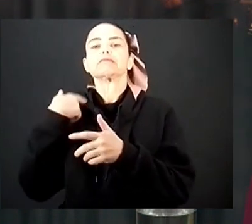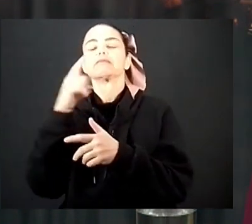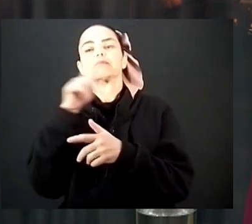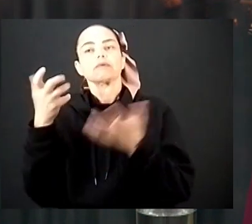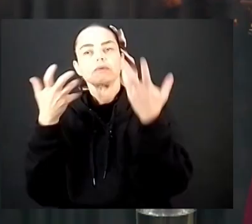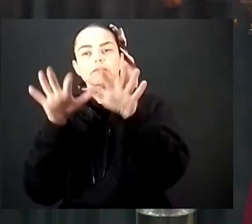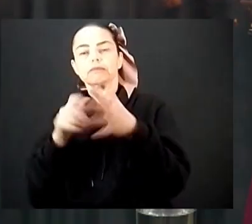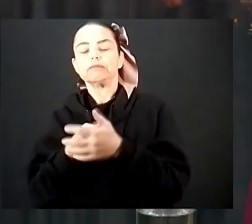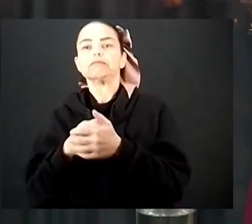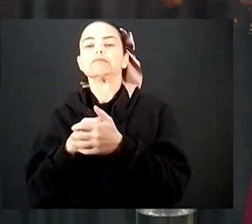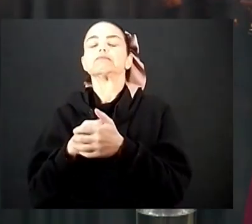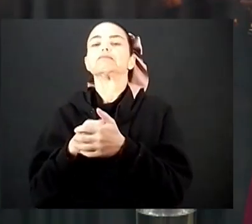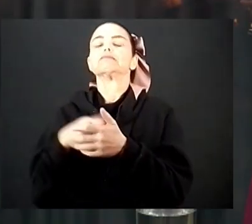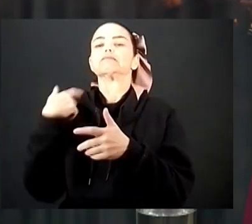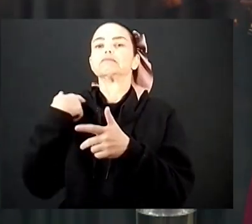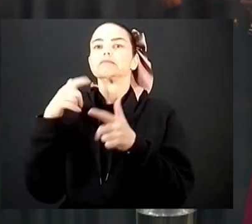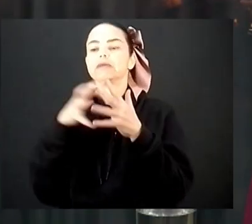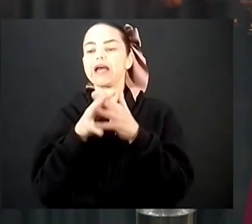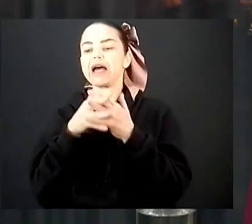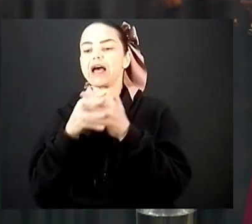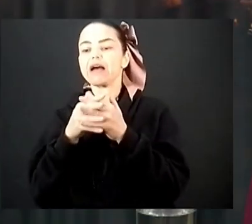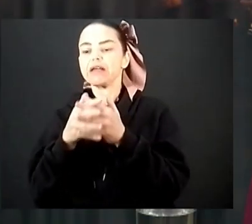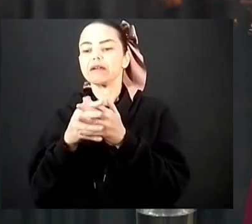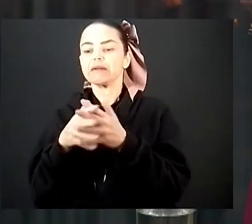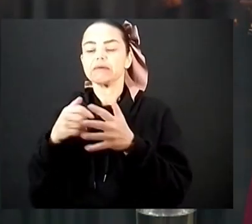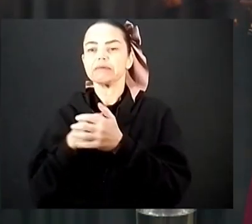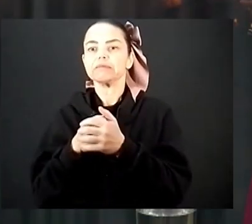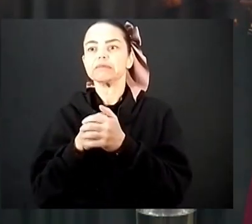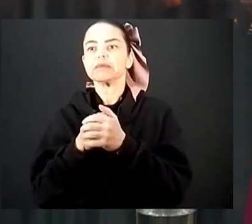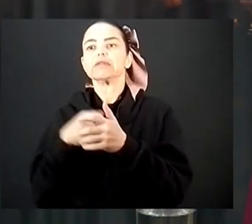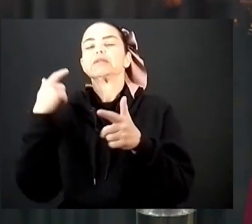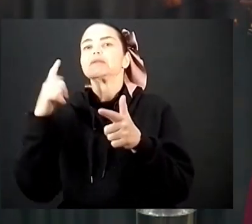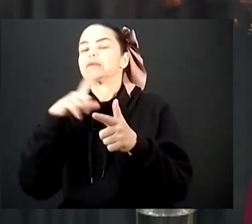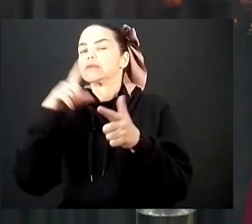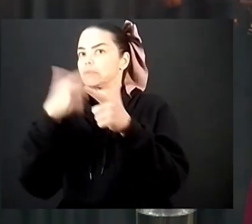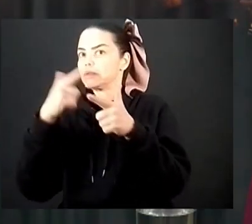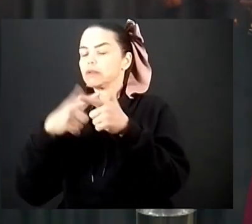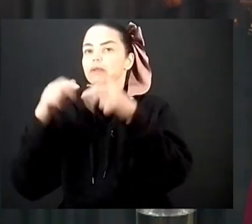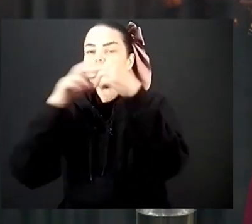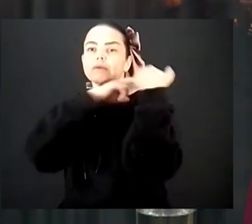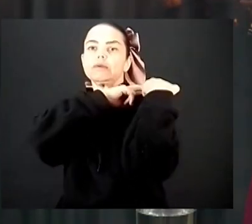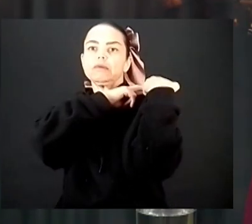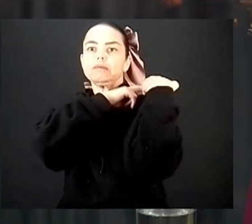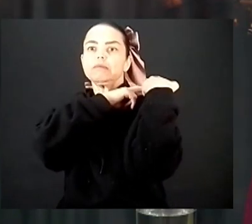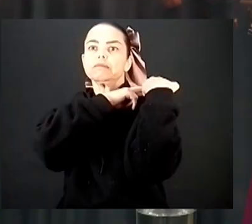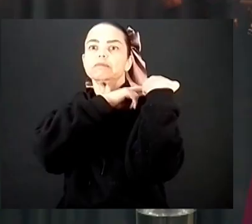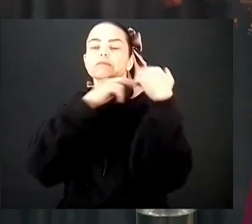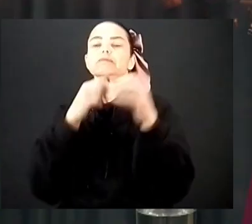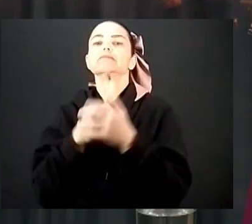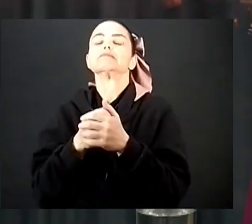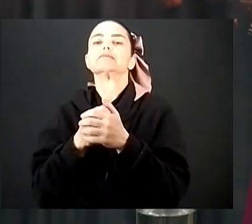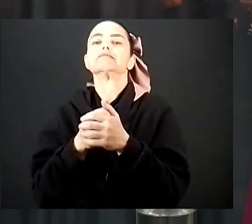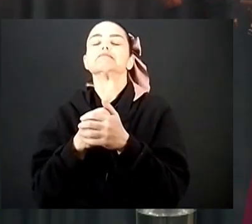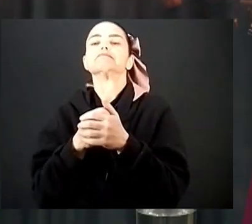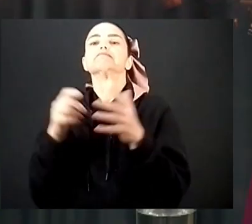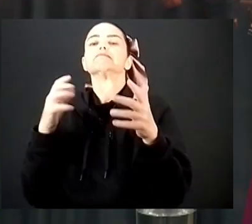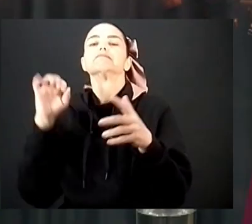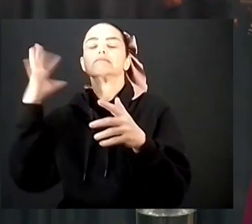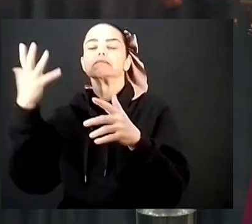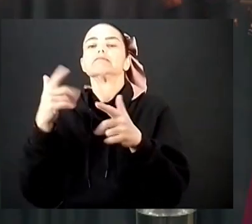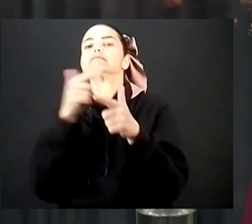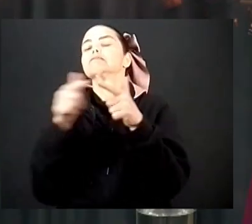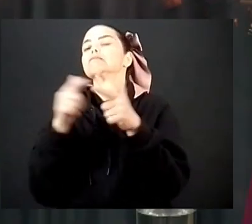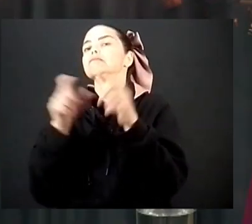né? Aquela que traz problema. Responsabilidade, ok. Eu tenho responsabilidade perante o que eu causei aqui. O que eu posso